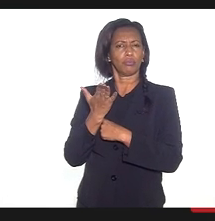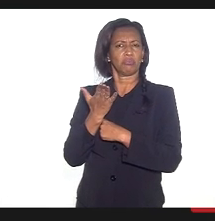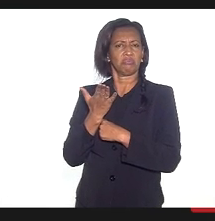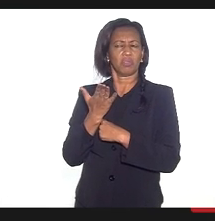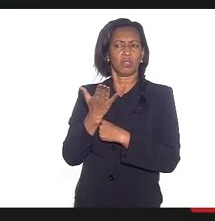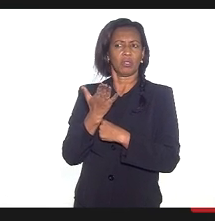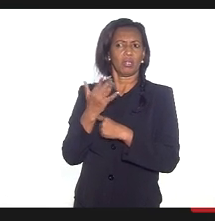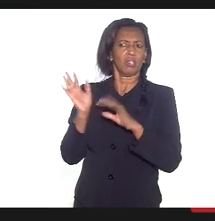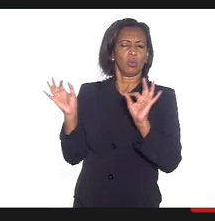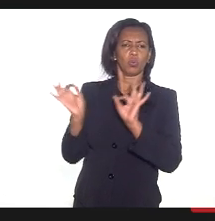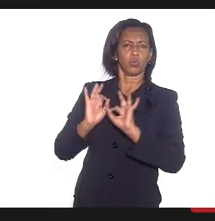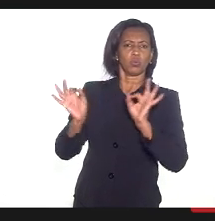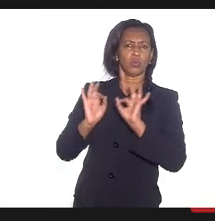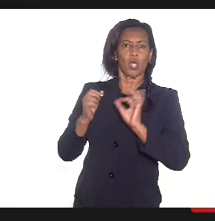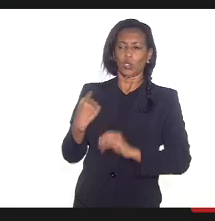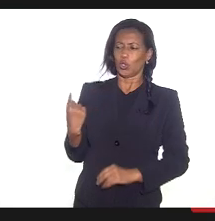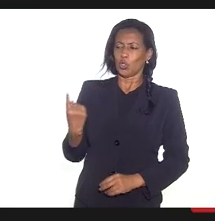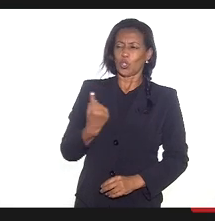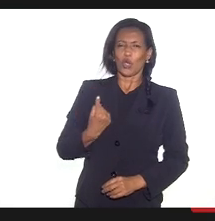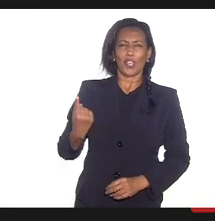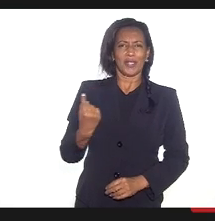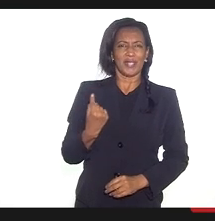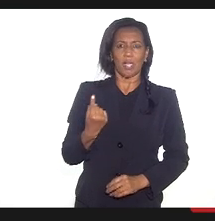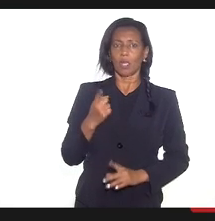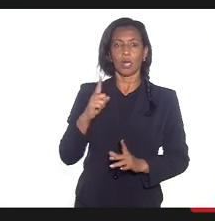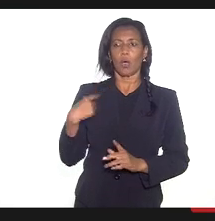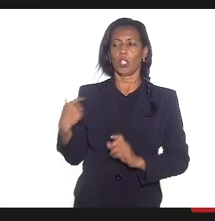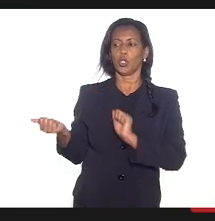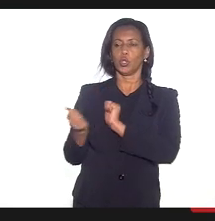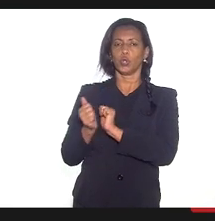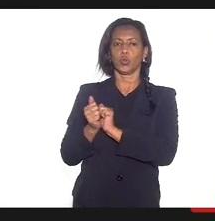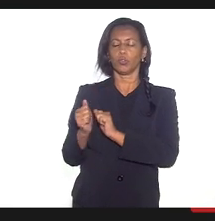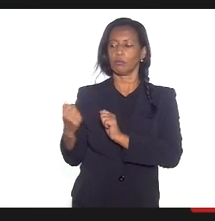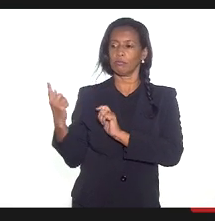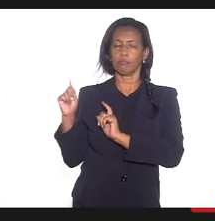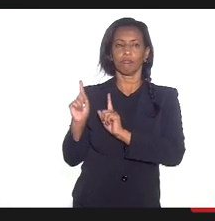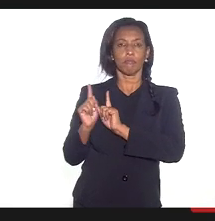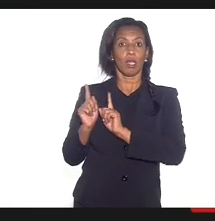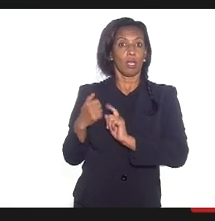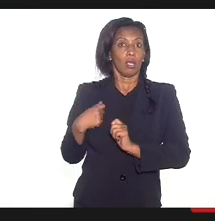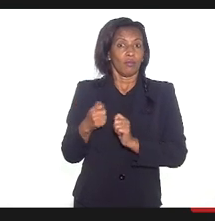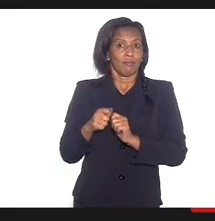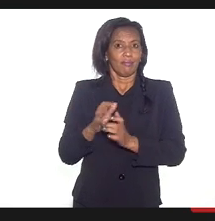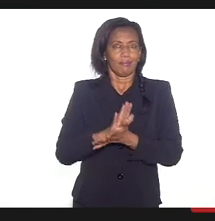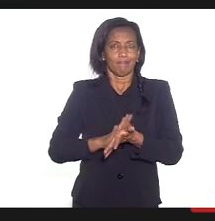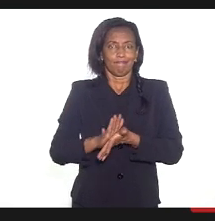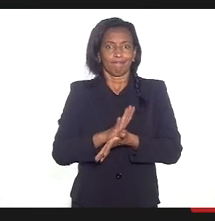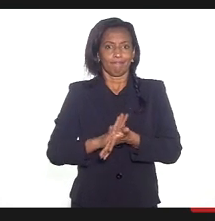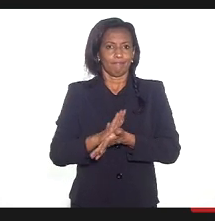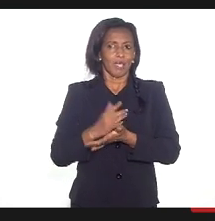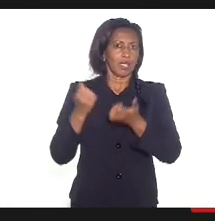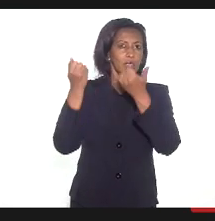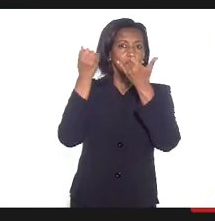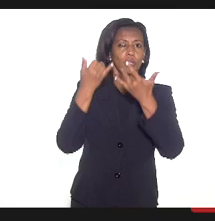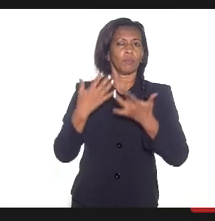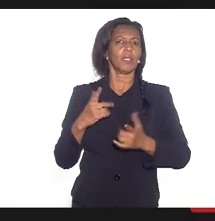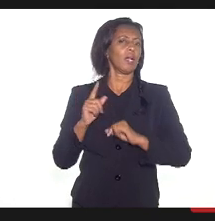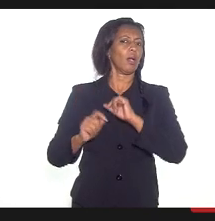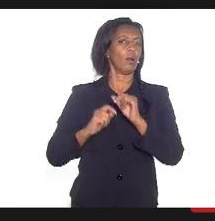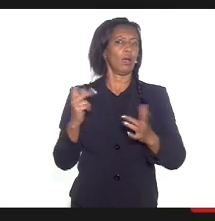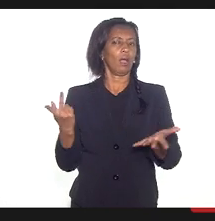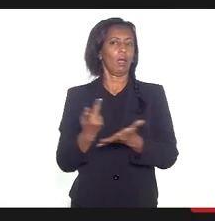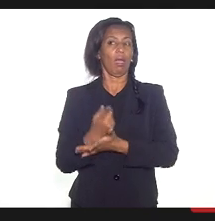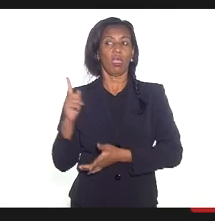Não me deixaram em momento nenhum ficar sozinha, ele o tempo todo do meu lado, sem eu poder fazer, né, explicar o que tinha acontecido, e